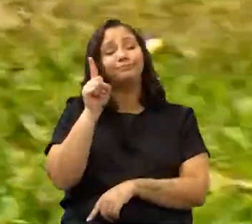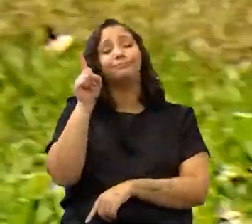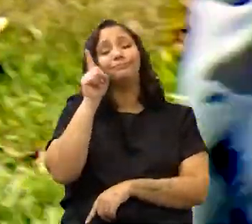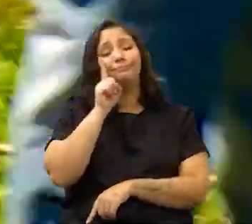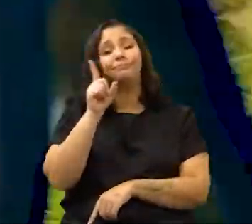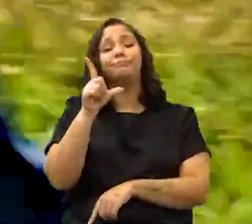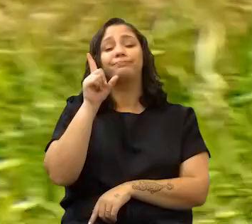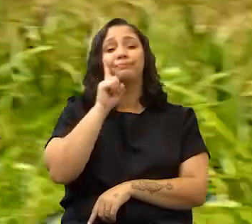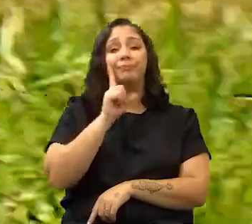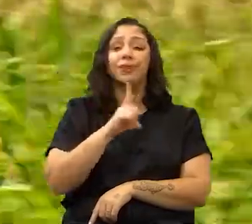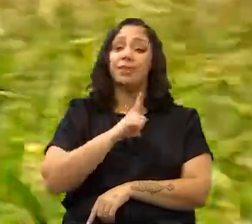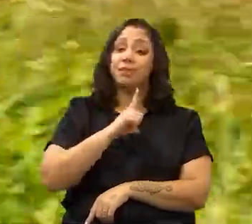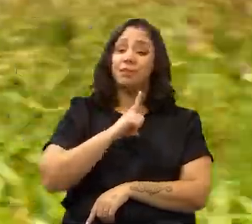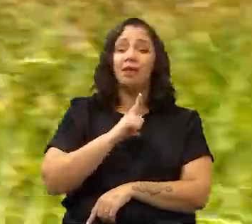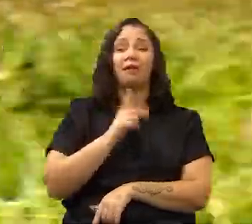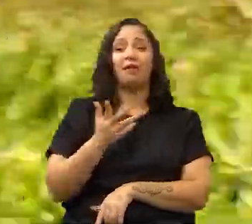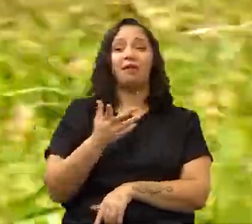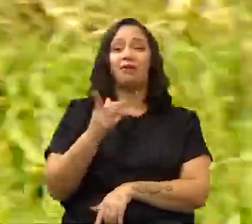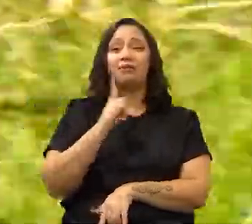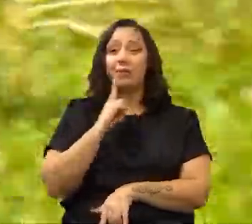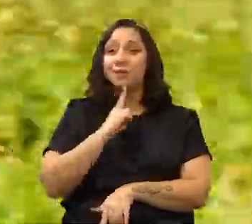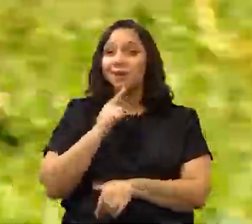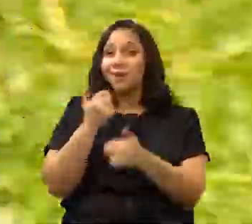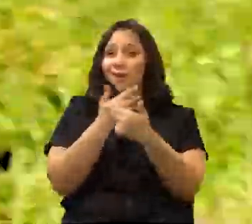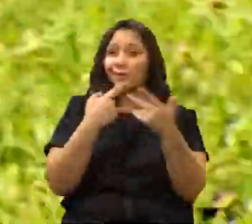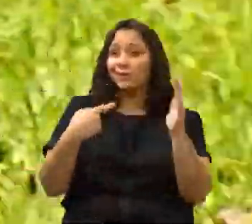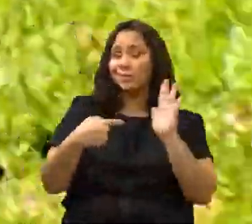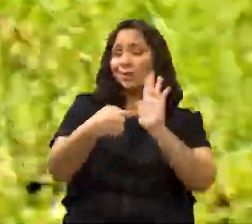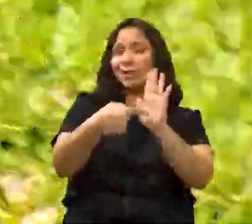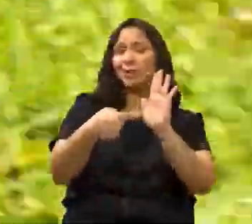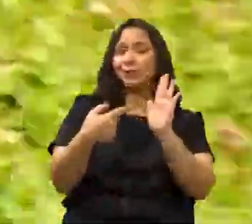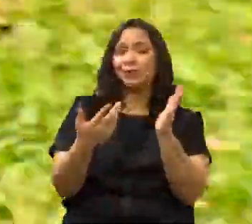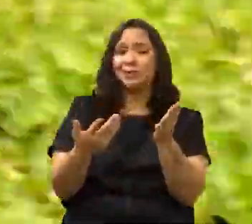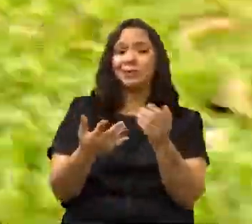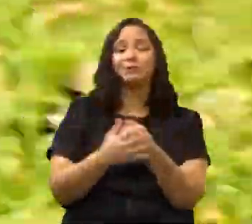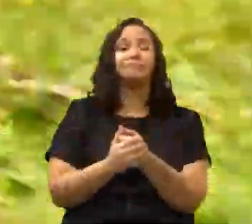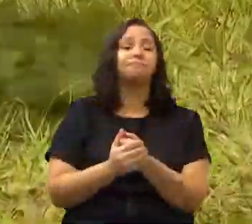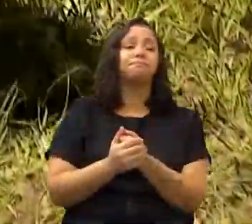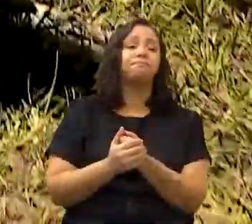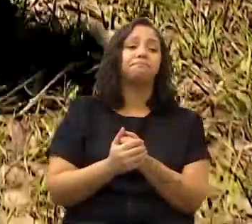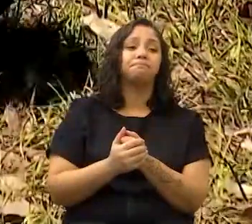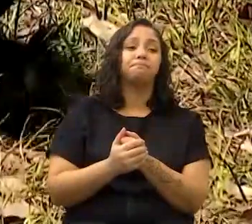gente constantemente está recebendo denúncias,